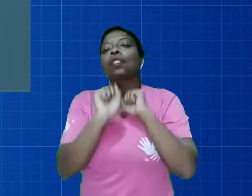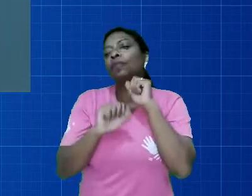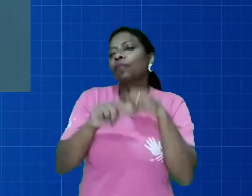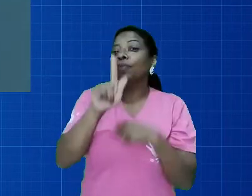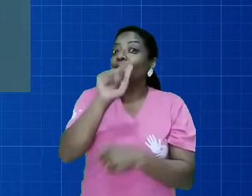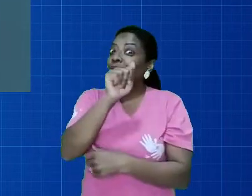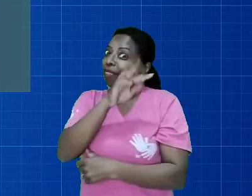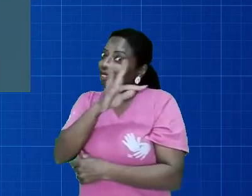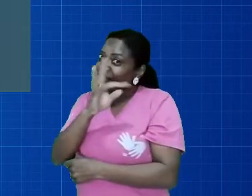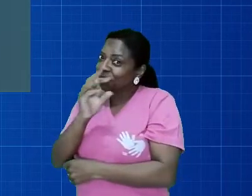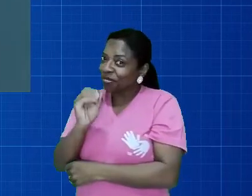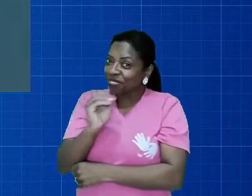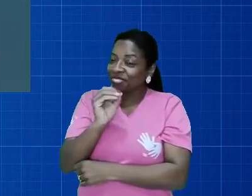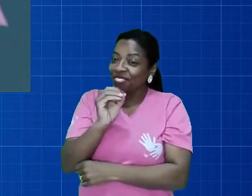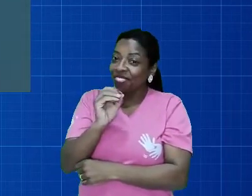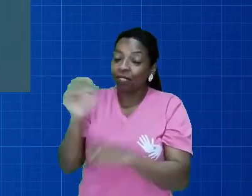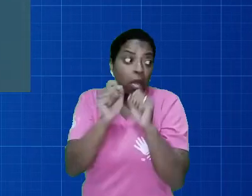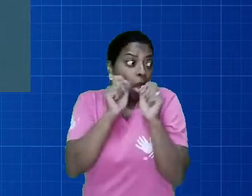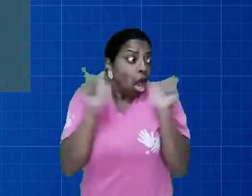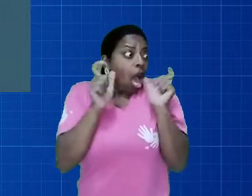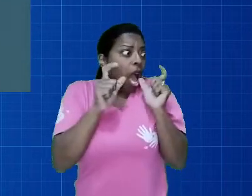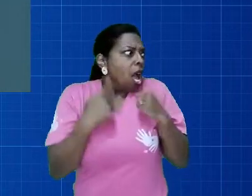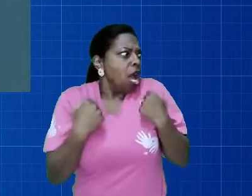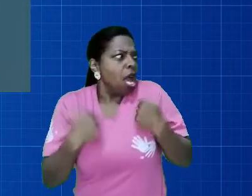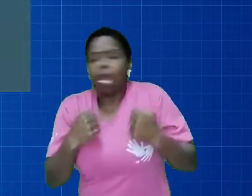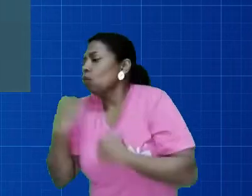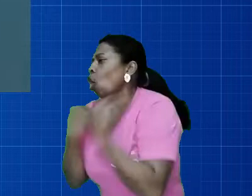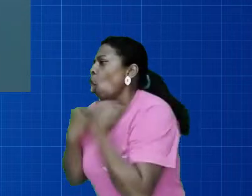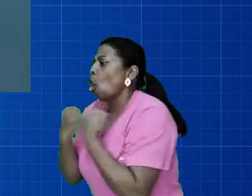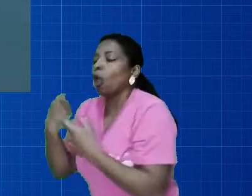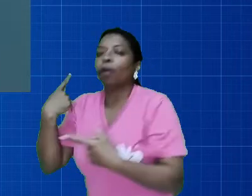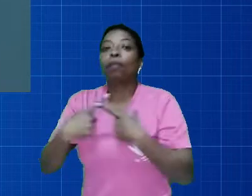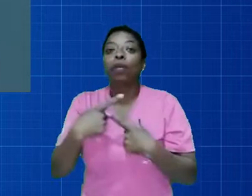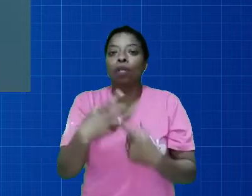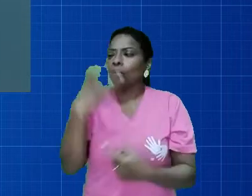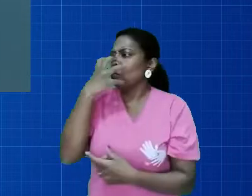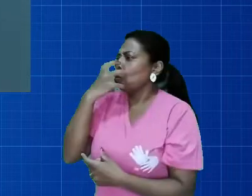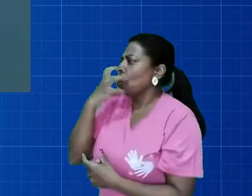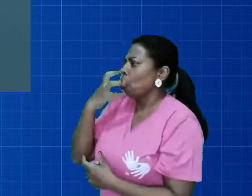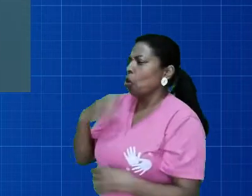Do gato, que apavorado correu ao ouvir o latido do...